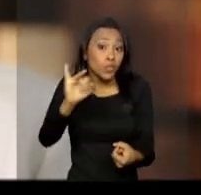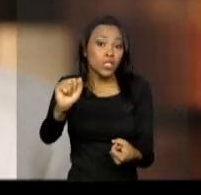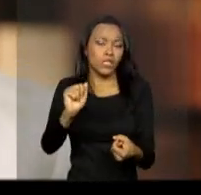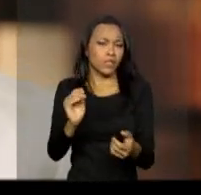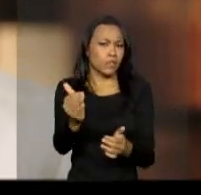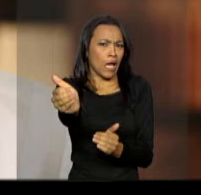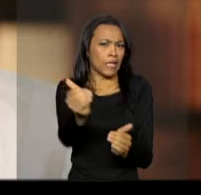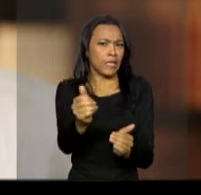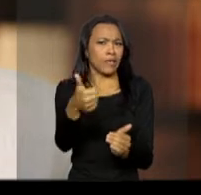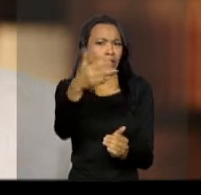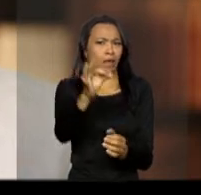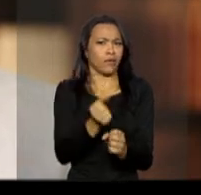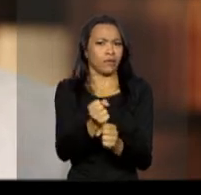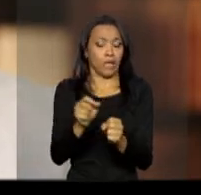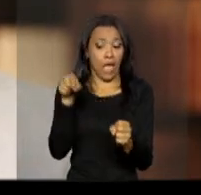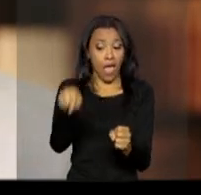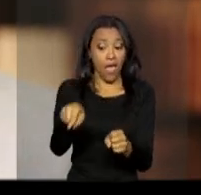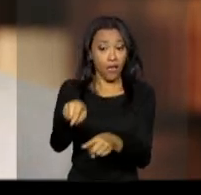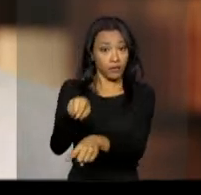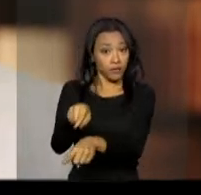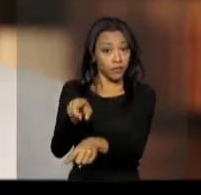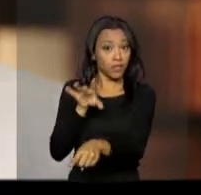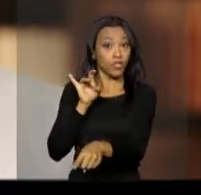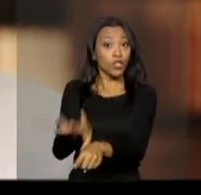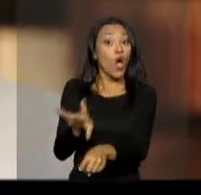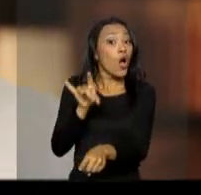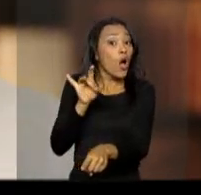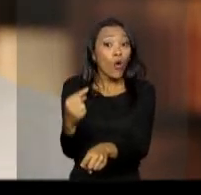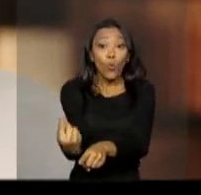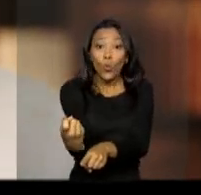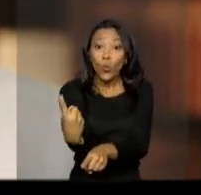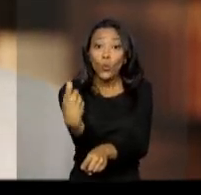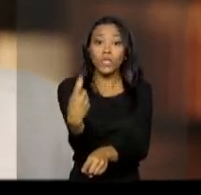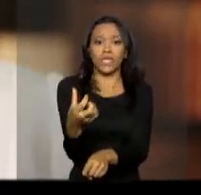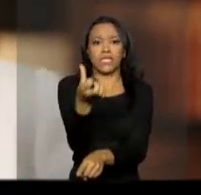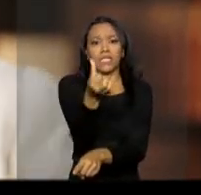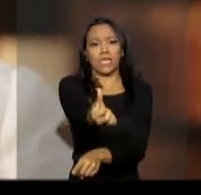uma década, Libra pode representar, sozinha,